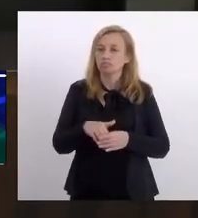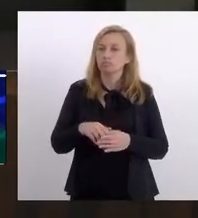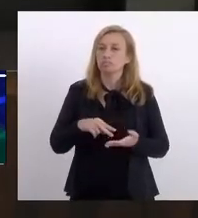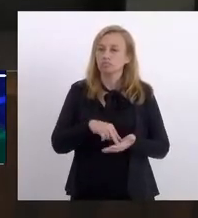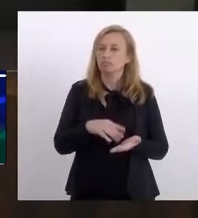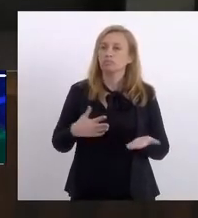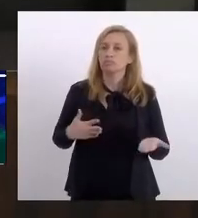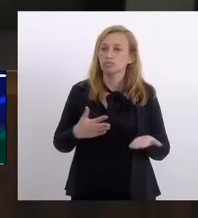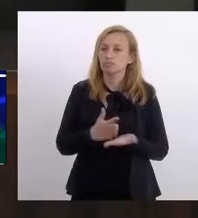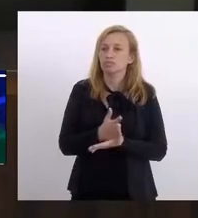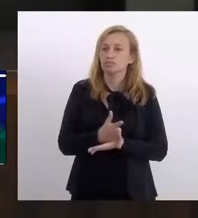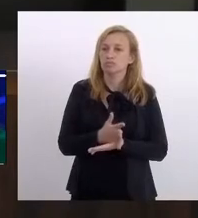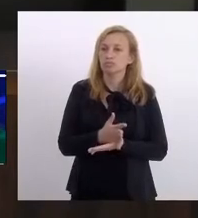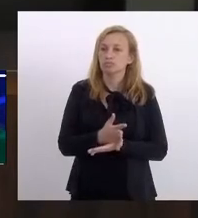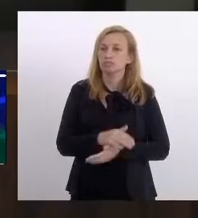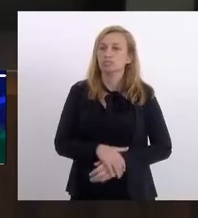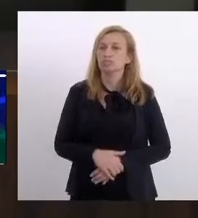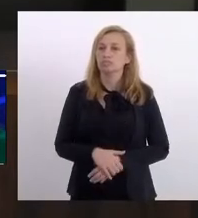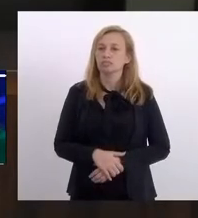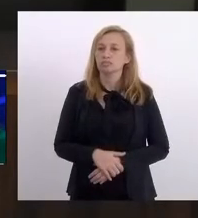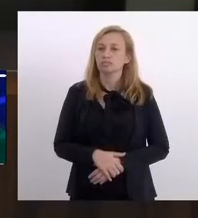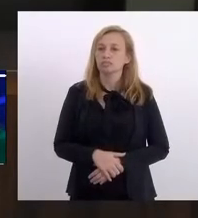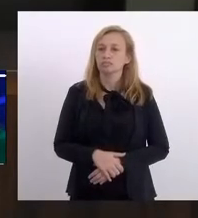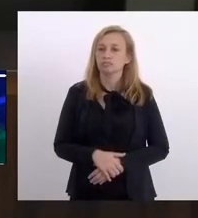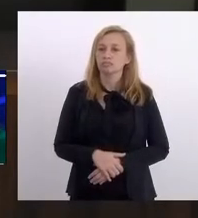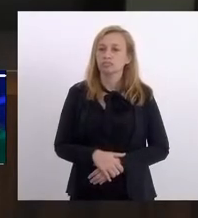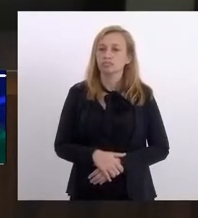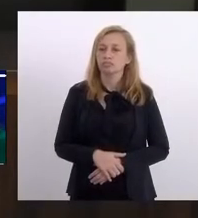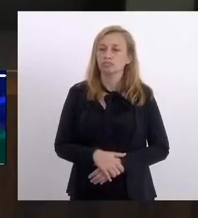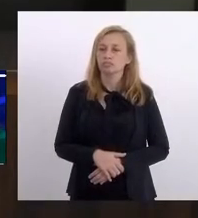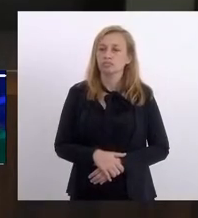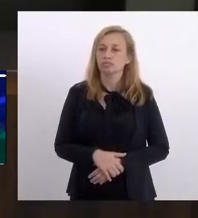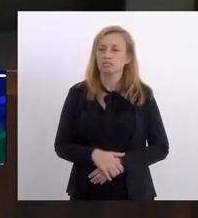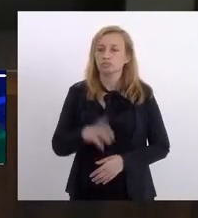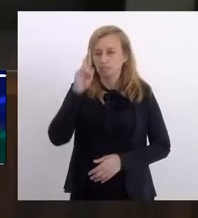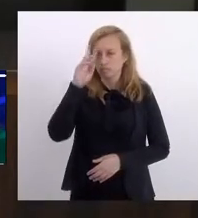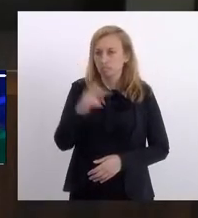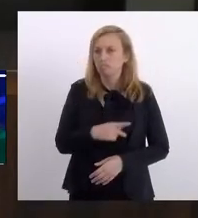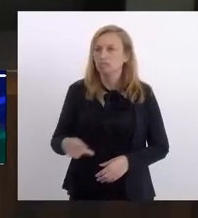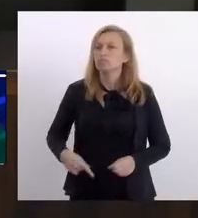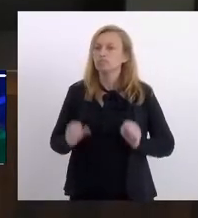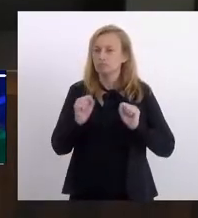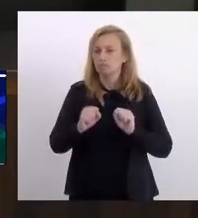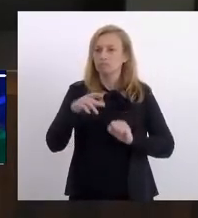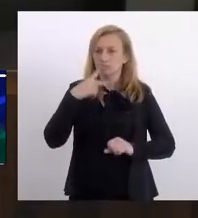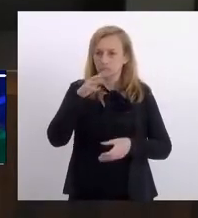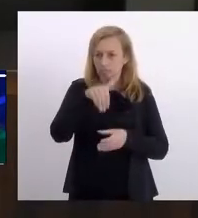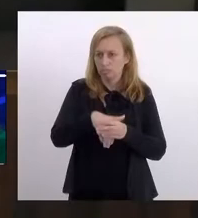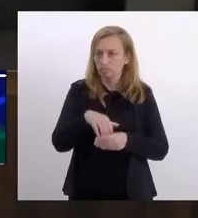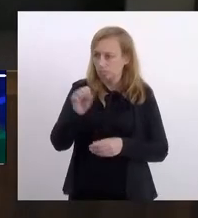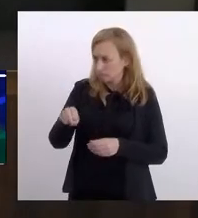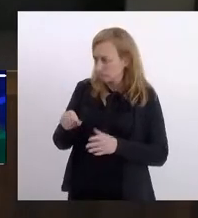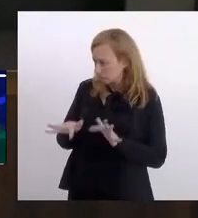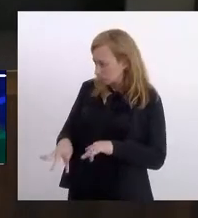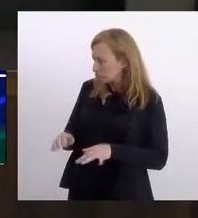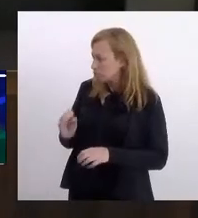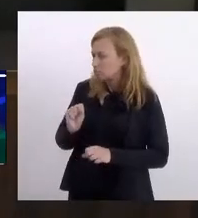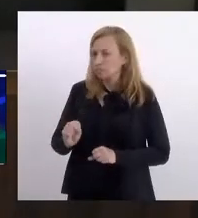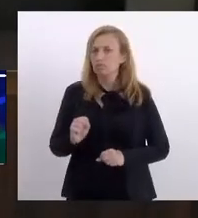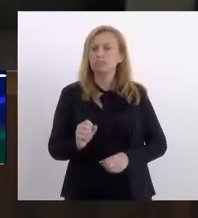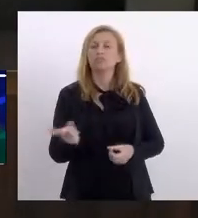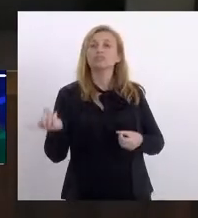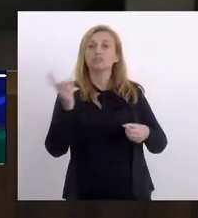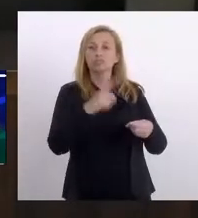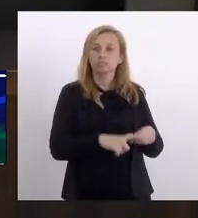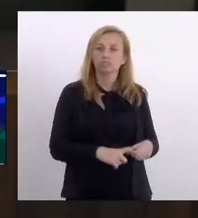aprovam, permaneçam como estão. Aprovado. Vai a promulgação. Presidente, assim que possível, declaração de voto. Final, por favor. Agora vamos